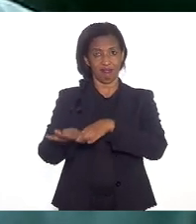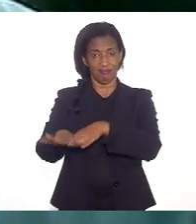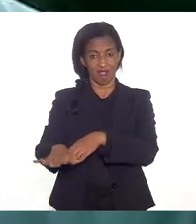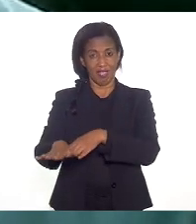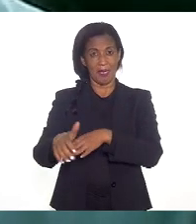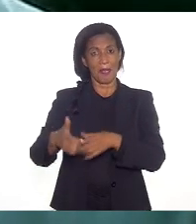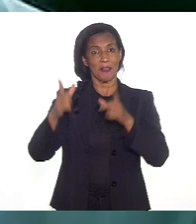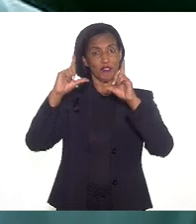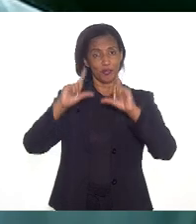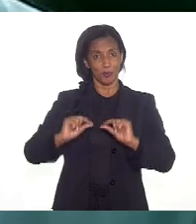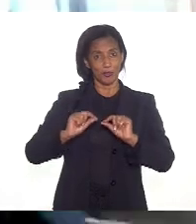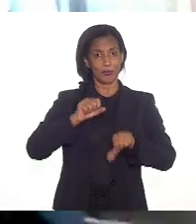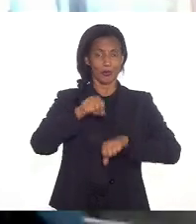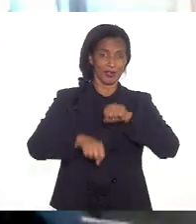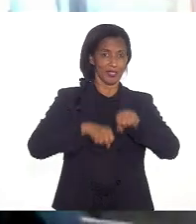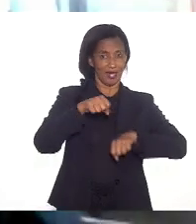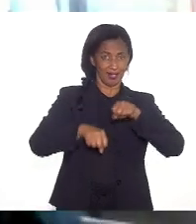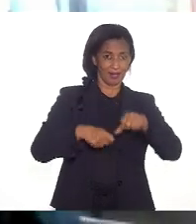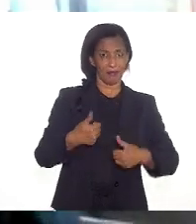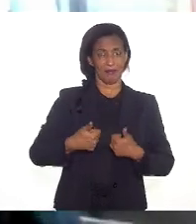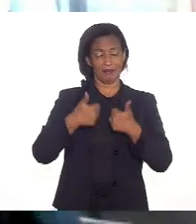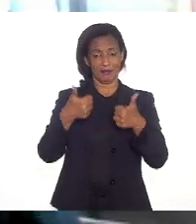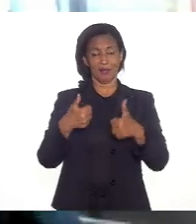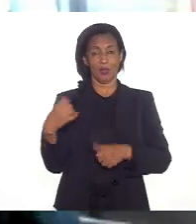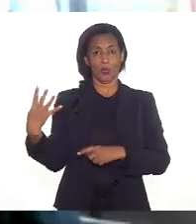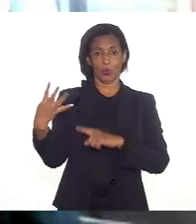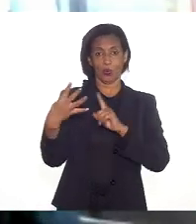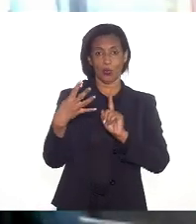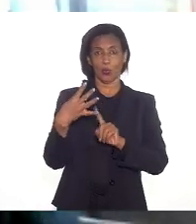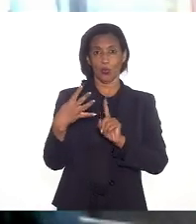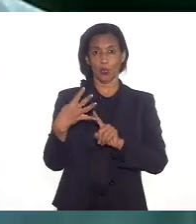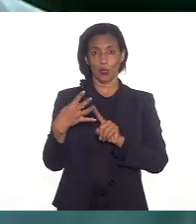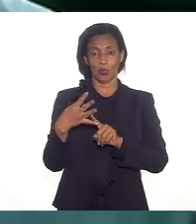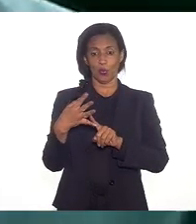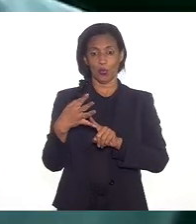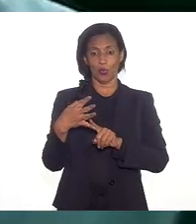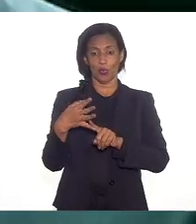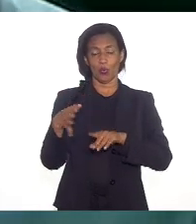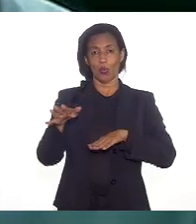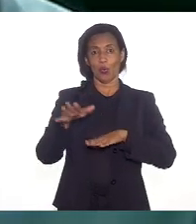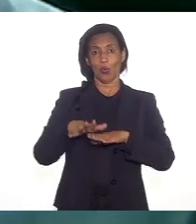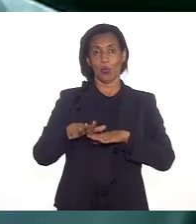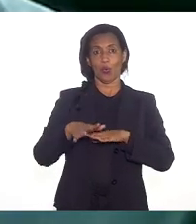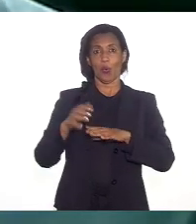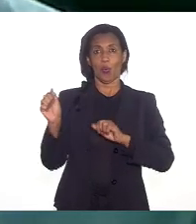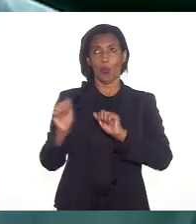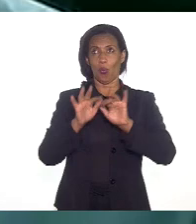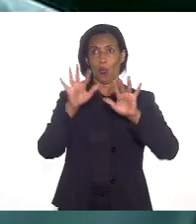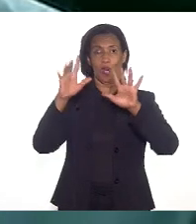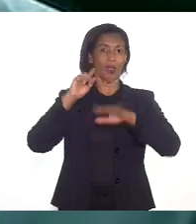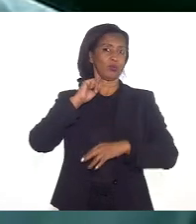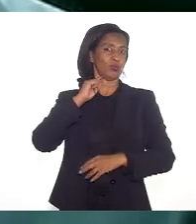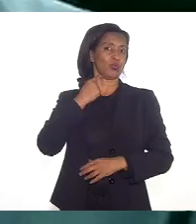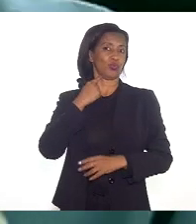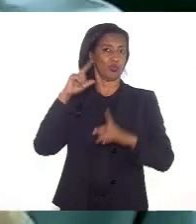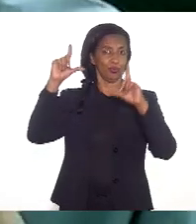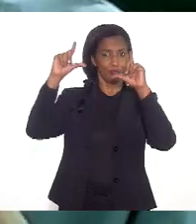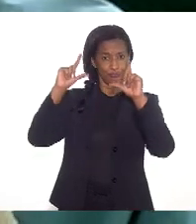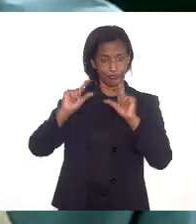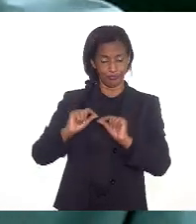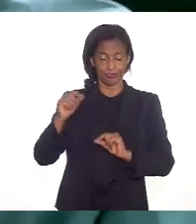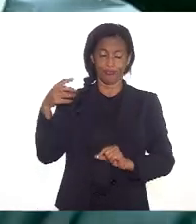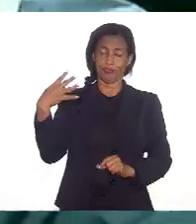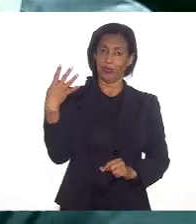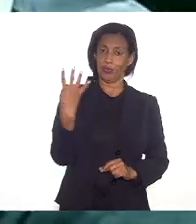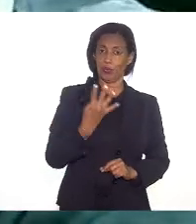carro. E a poluição. Quatro, né? Os congestionamentos e a poluição. Quatro,